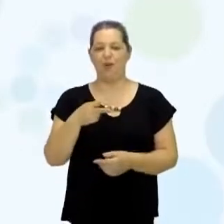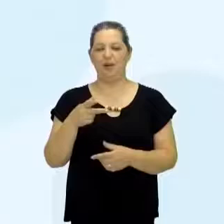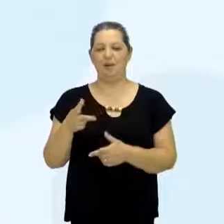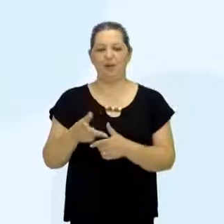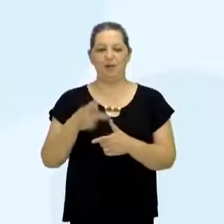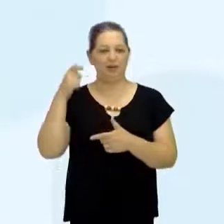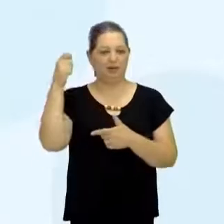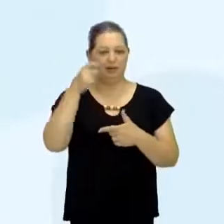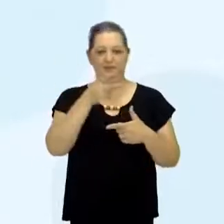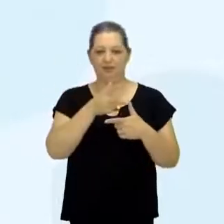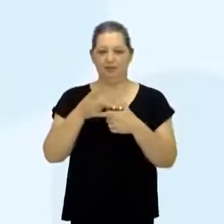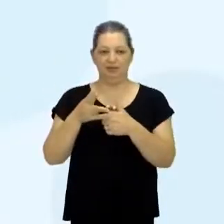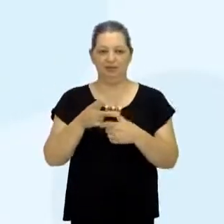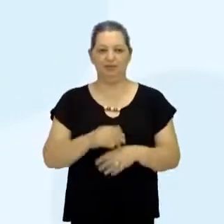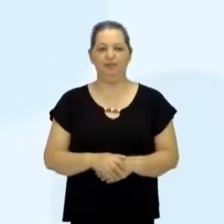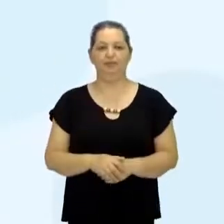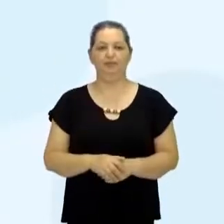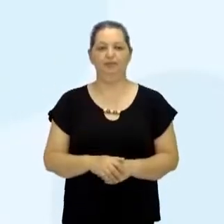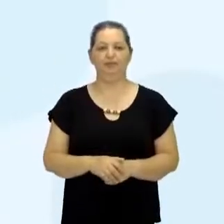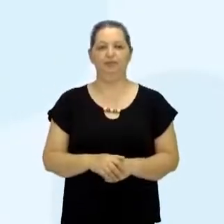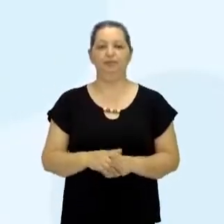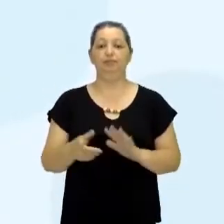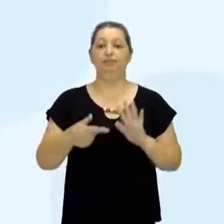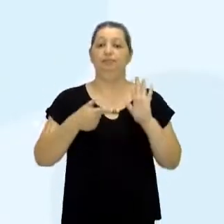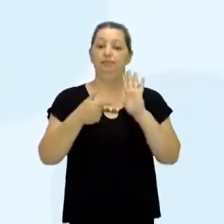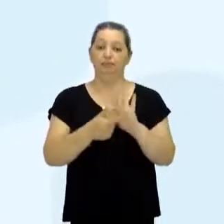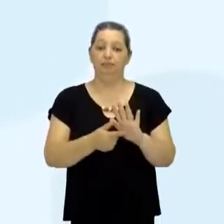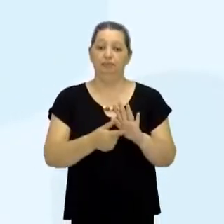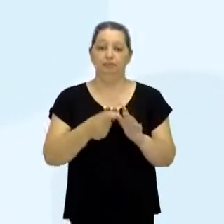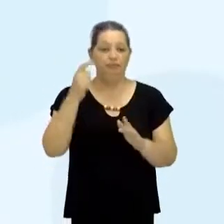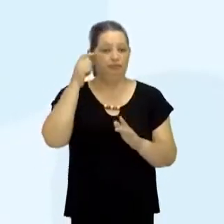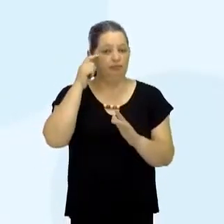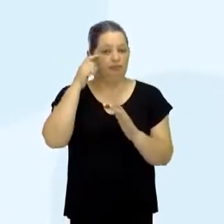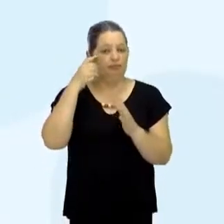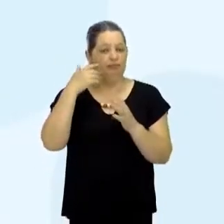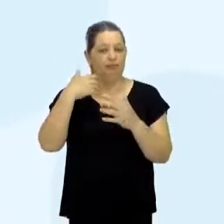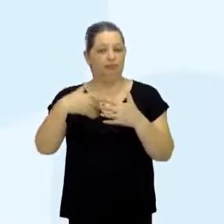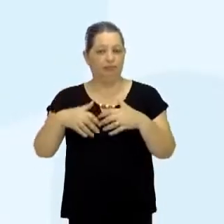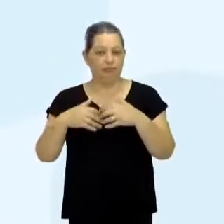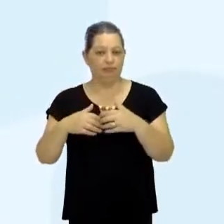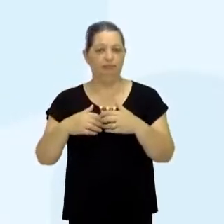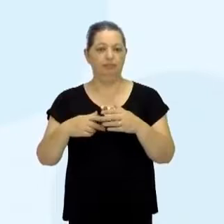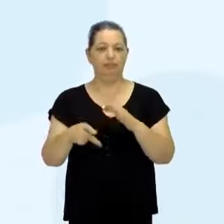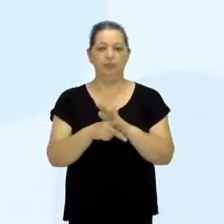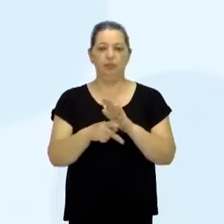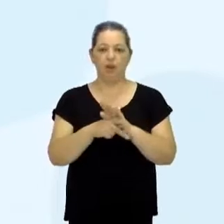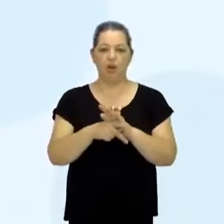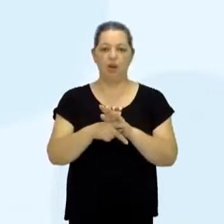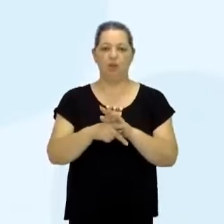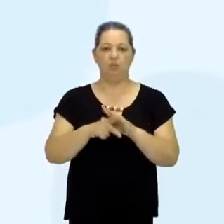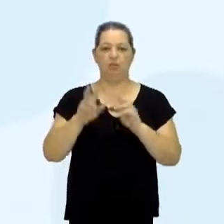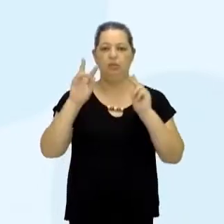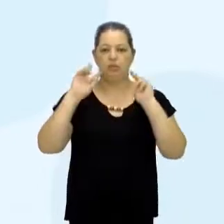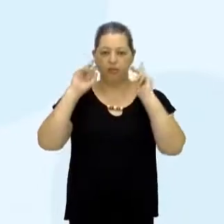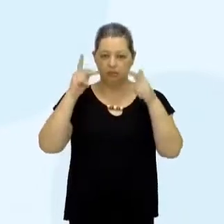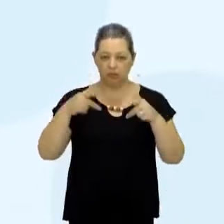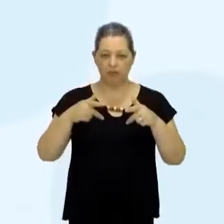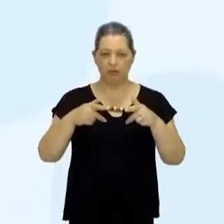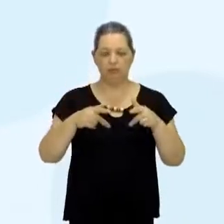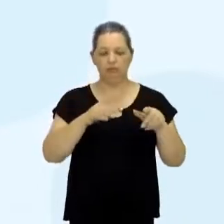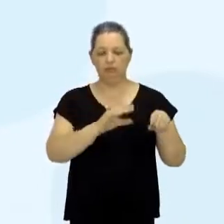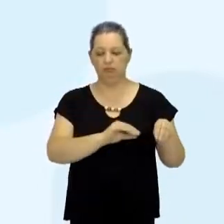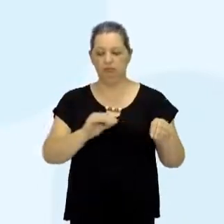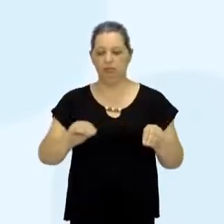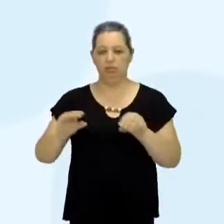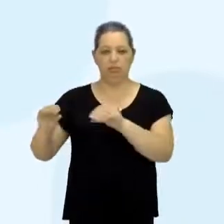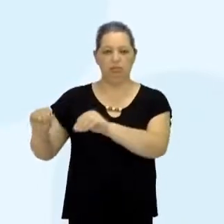os objetivos na tela, vamos lá. Apresentar uma exposição analítica dos fenômenos de deslocamentos humanos ao longo